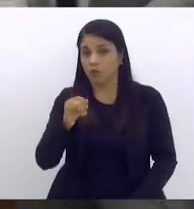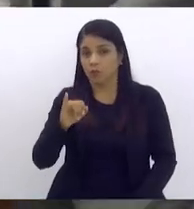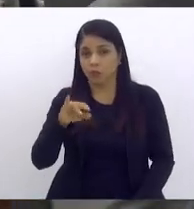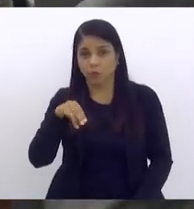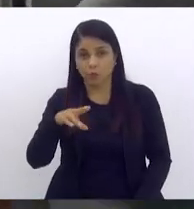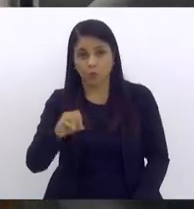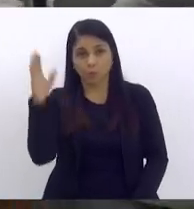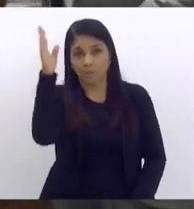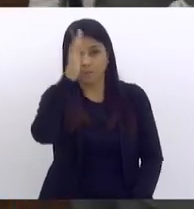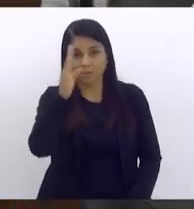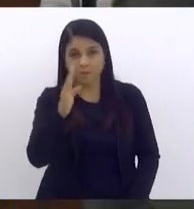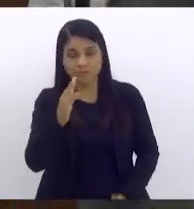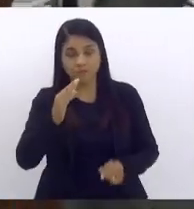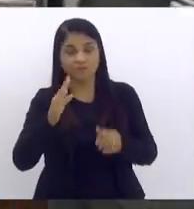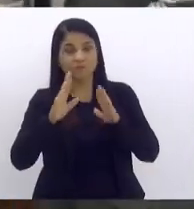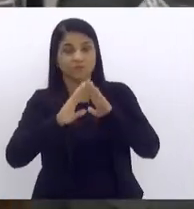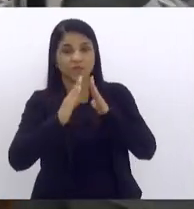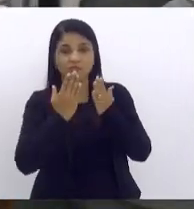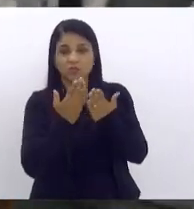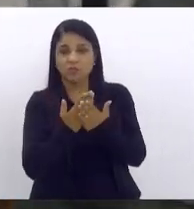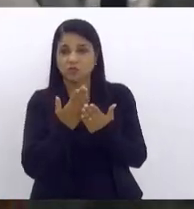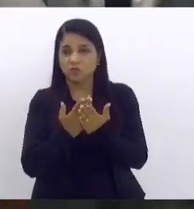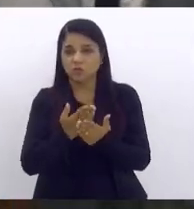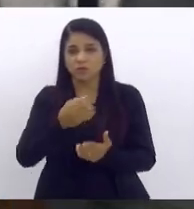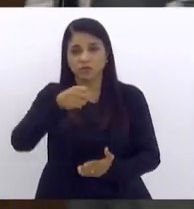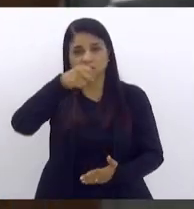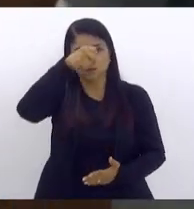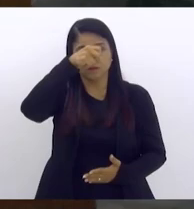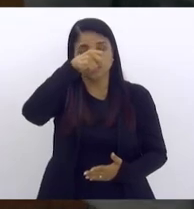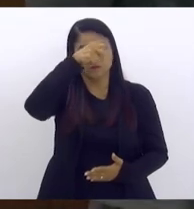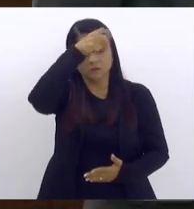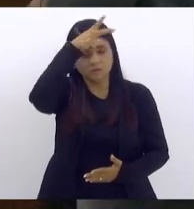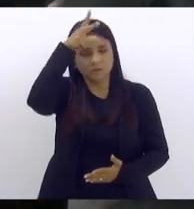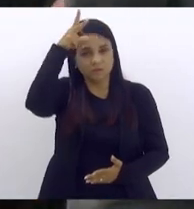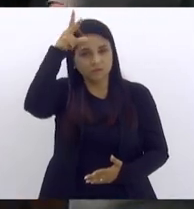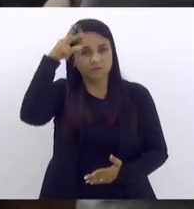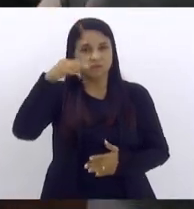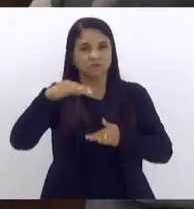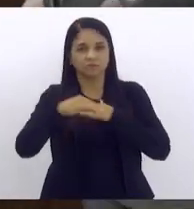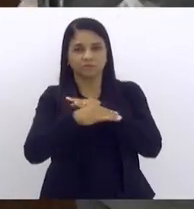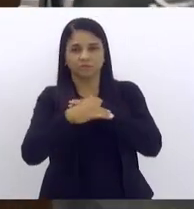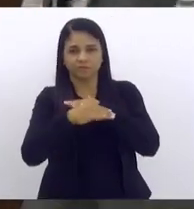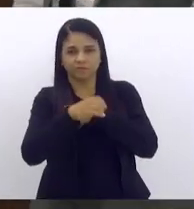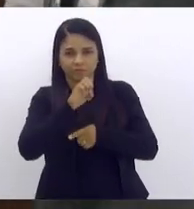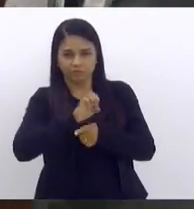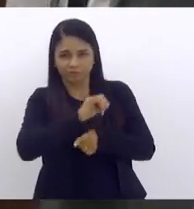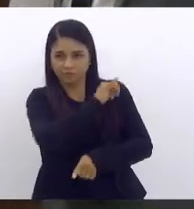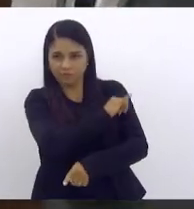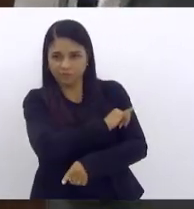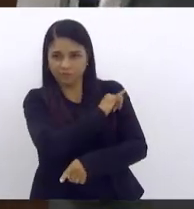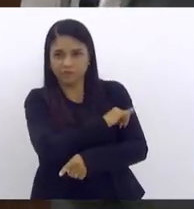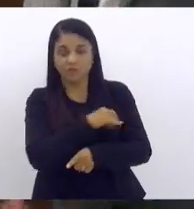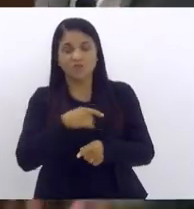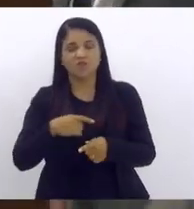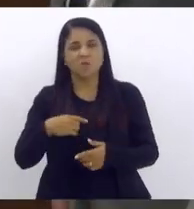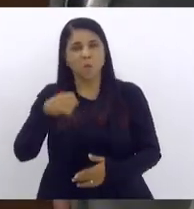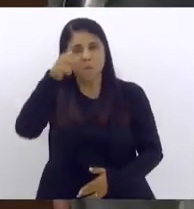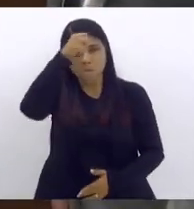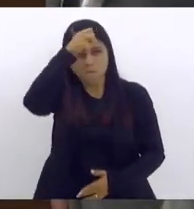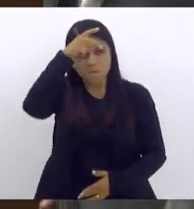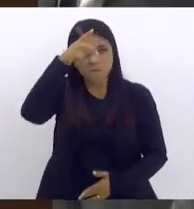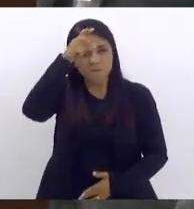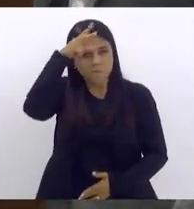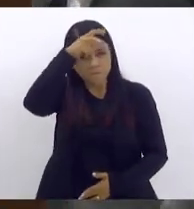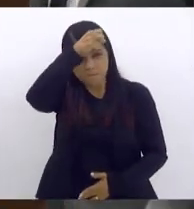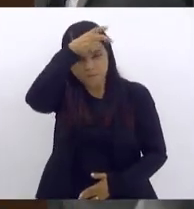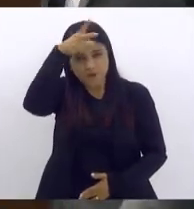do Rio de Janeiro. O prefeito, depois de tanto apanhar da bancada conservadora, absolutamente unida nessa casa, ele